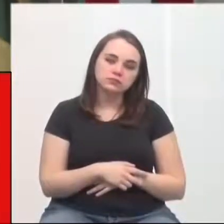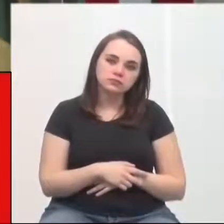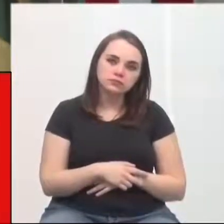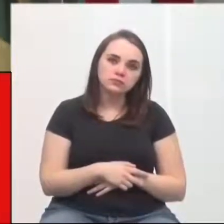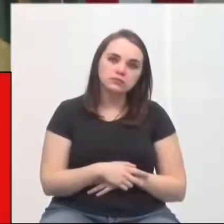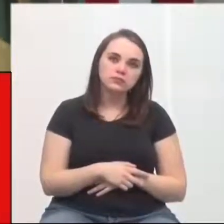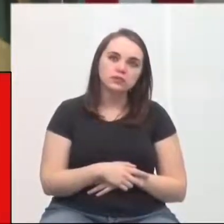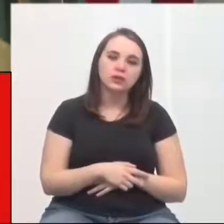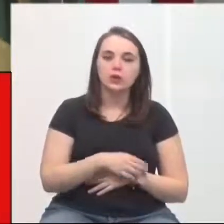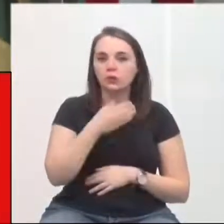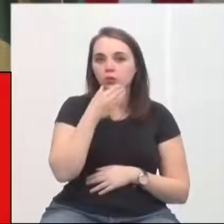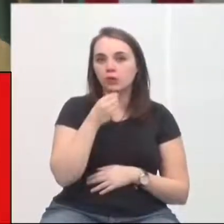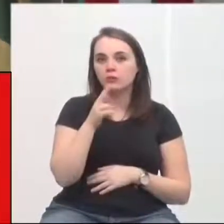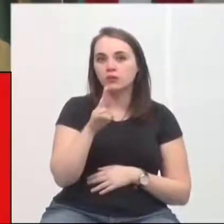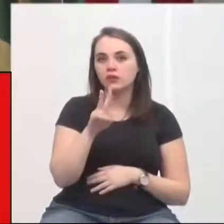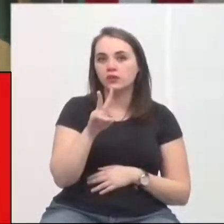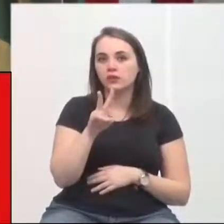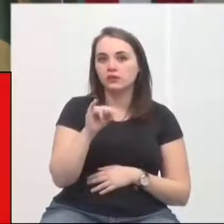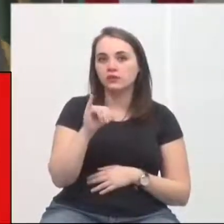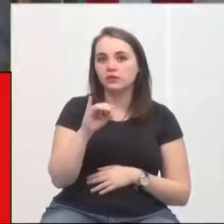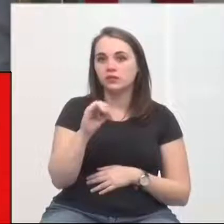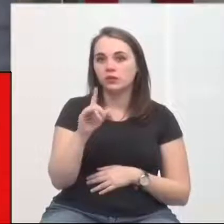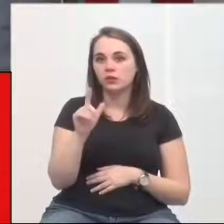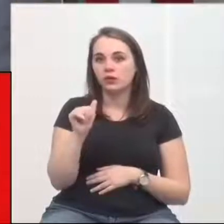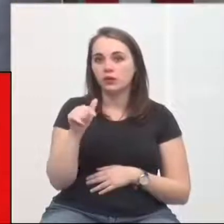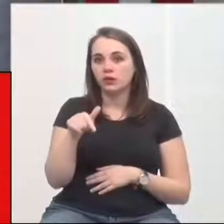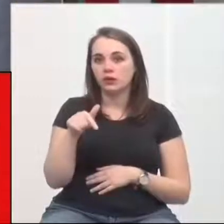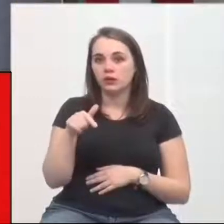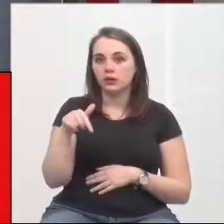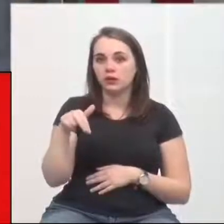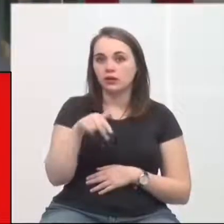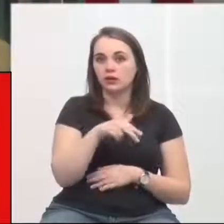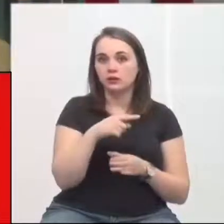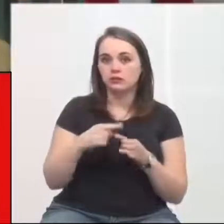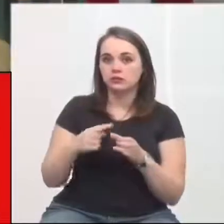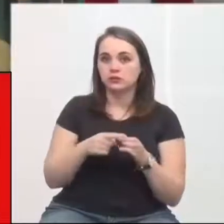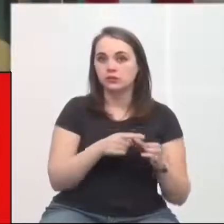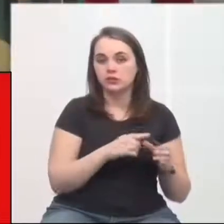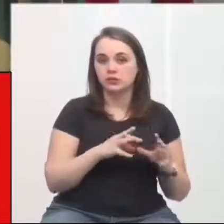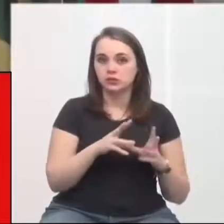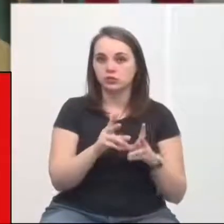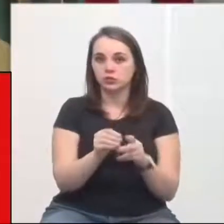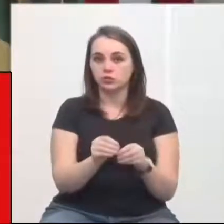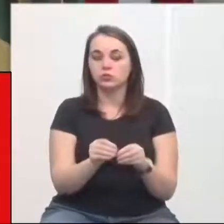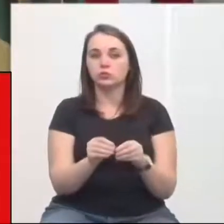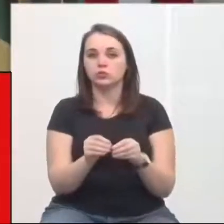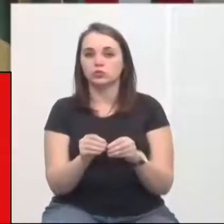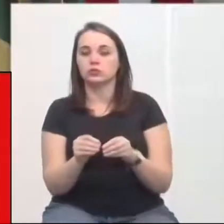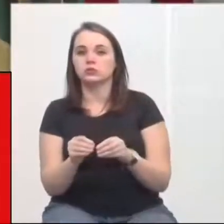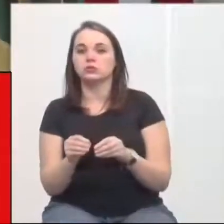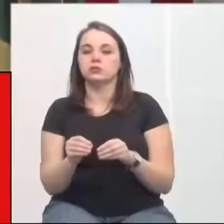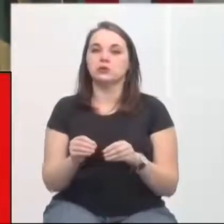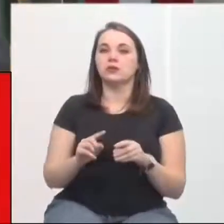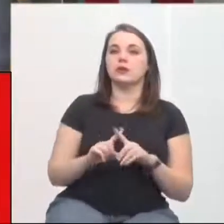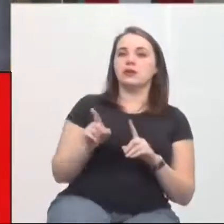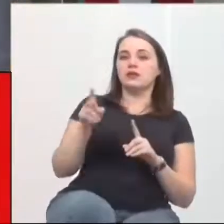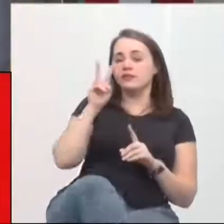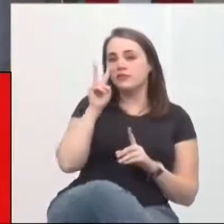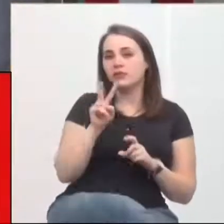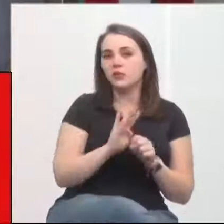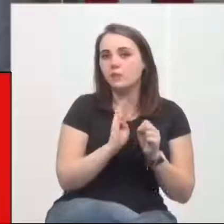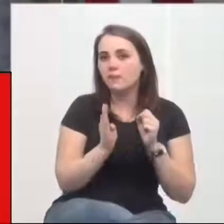curiosamente, o Viola está aqui. O Viola, ele anda na cidade inteira. Eu não estou nem falando porque ele está, mas ele tem frequentado aqui. Eu